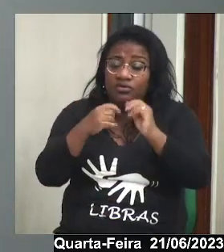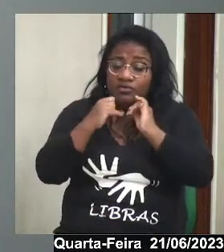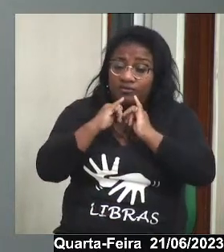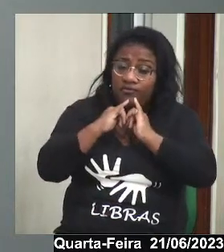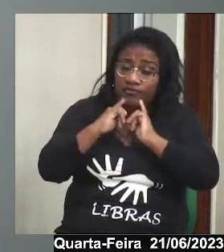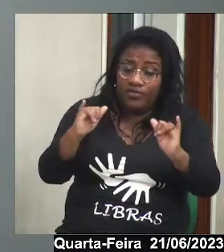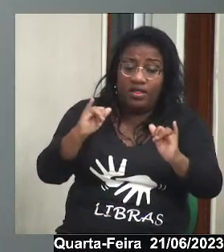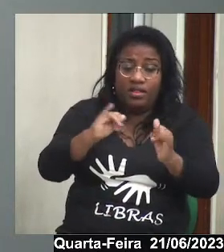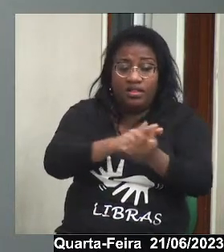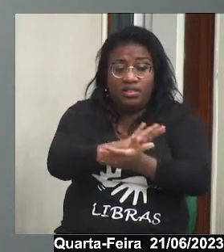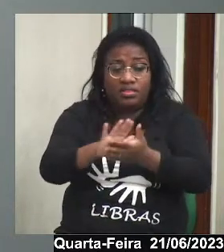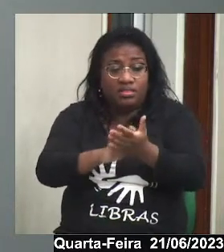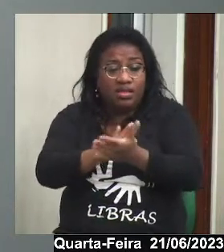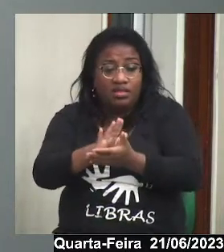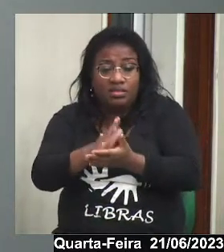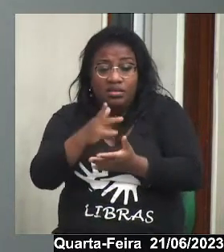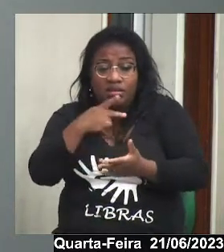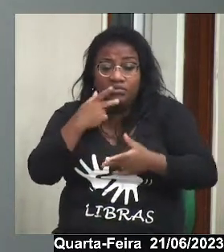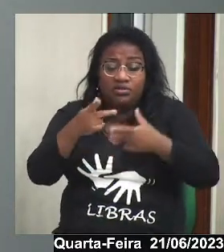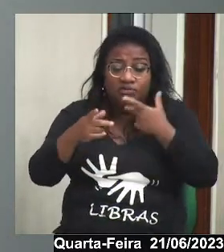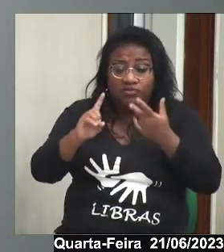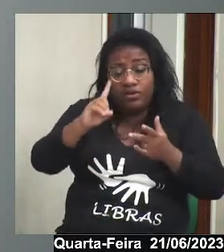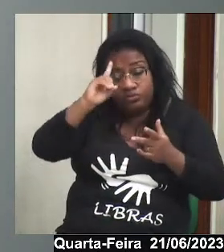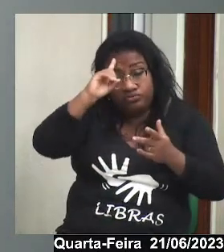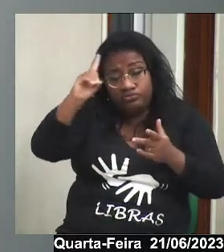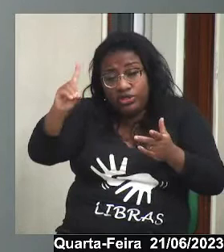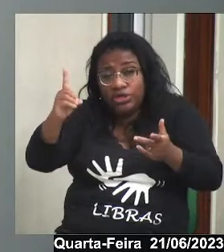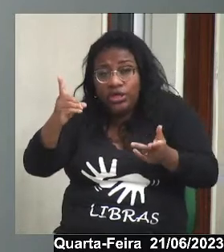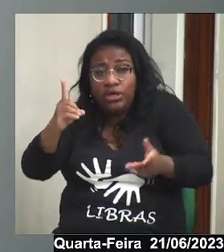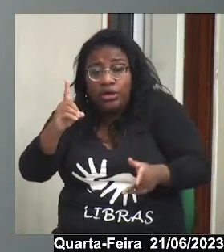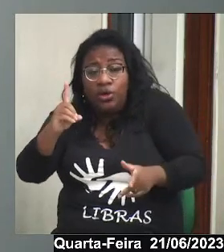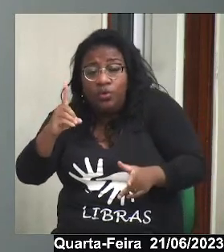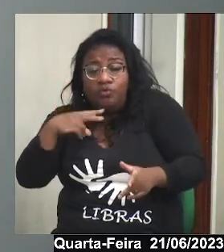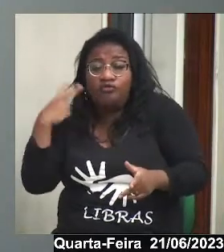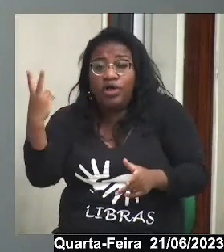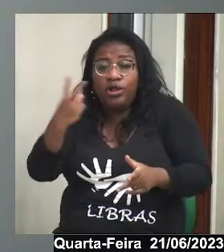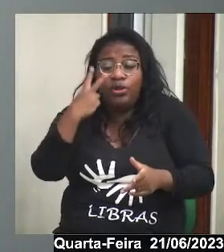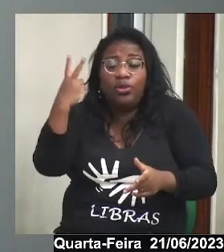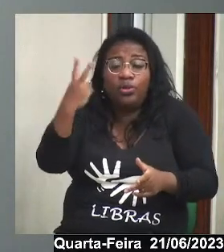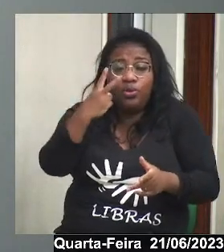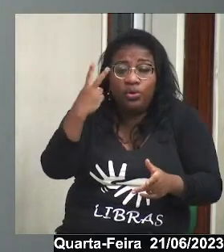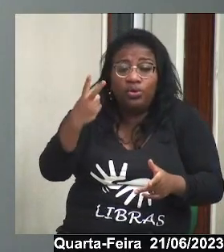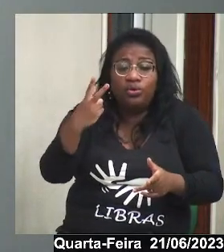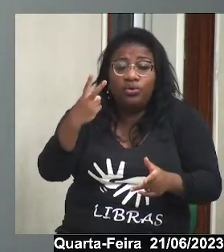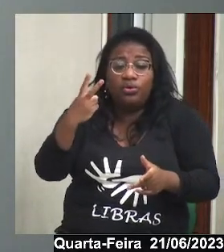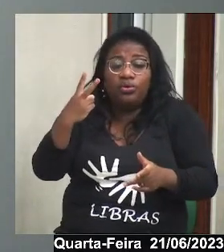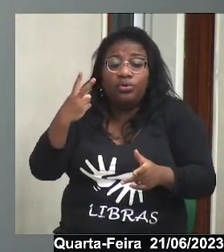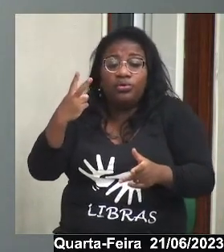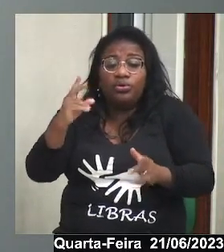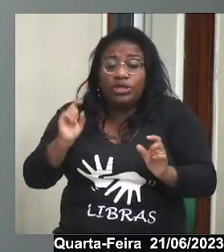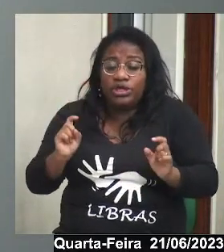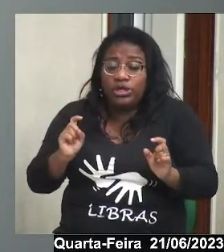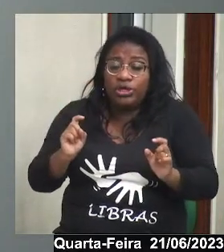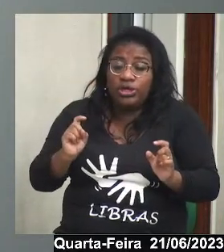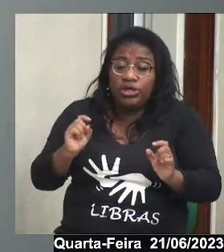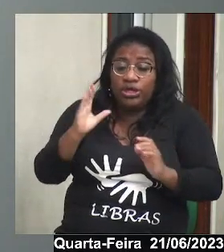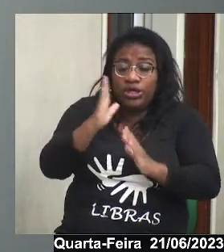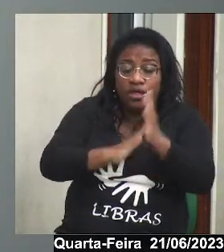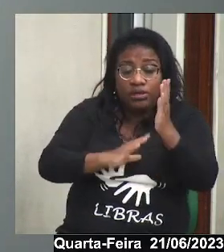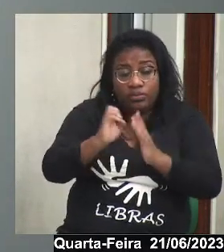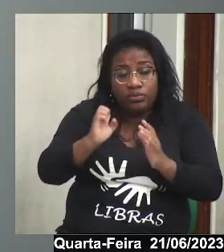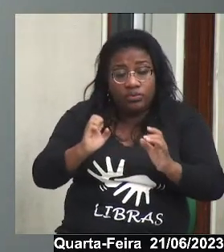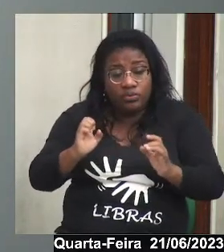dar um prazo quando é que a empresa vai pagar. Não consegue falar quanto que Imbu está devendo. E sendo muito sincero, senhor, os médicos que atendem